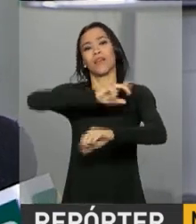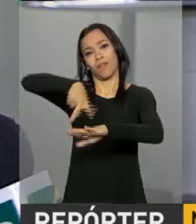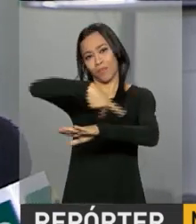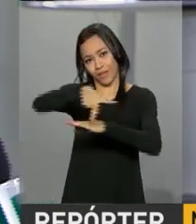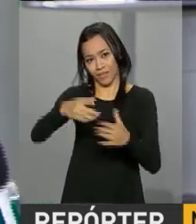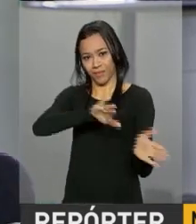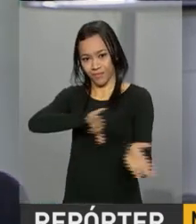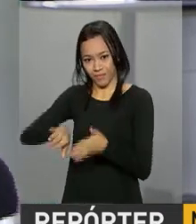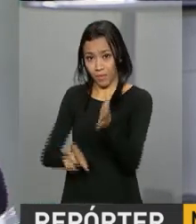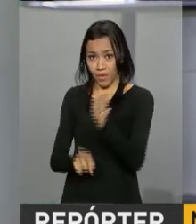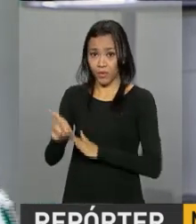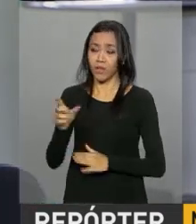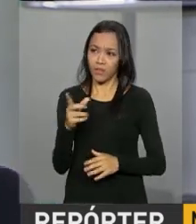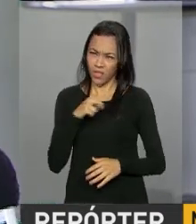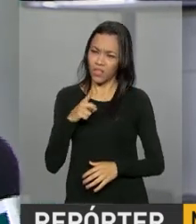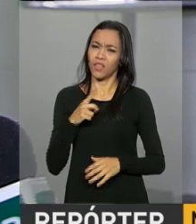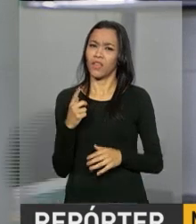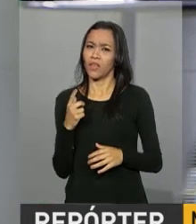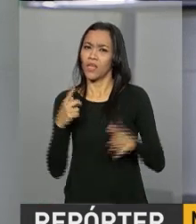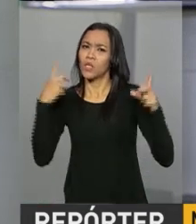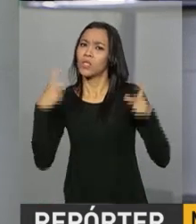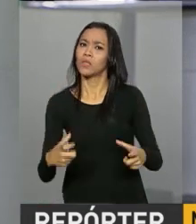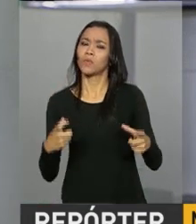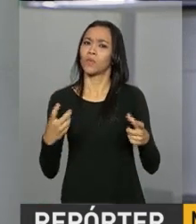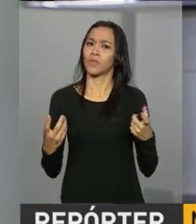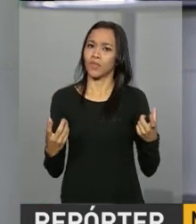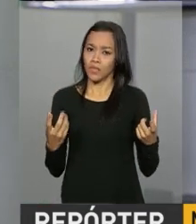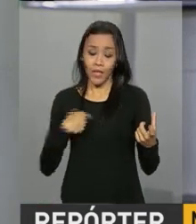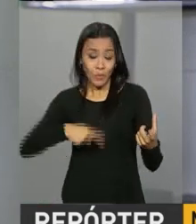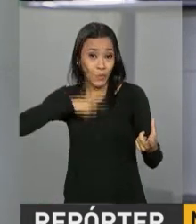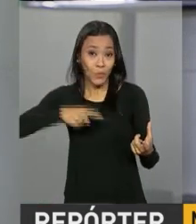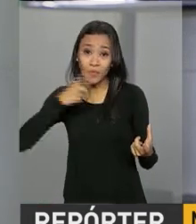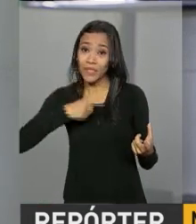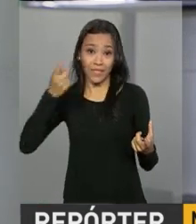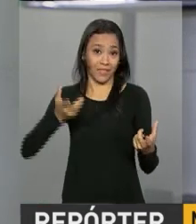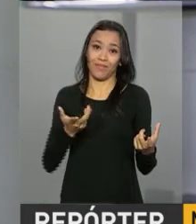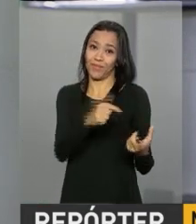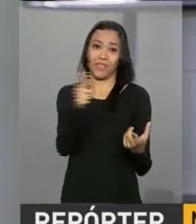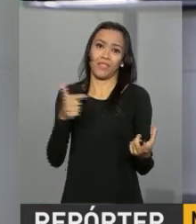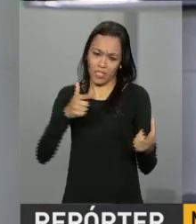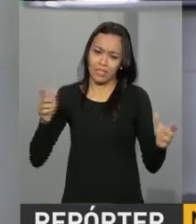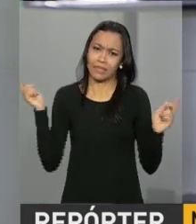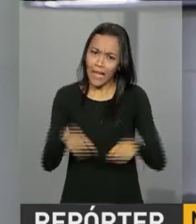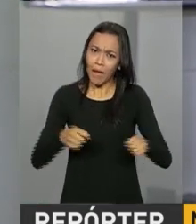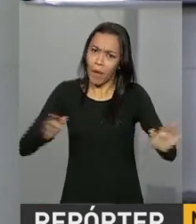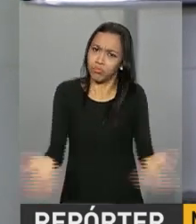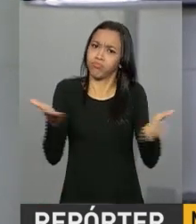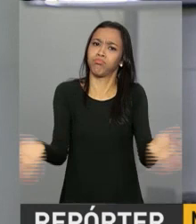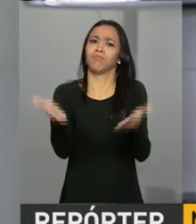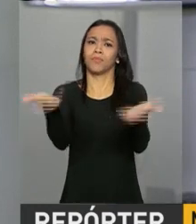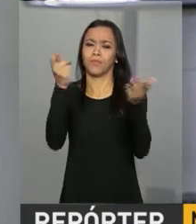espaço para investir para produzir mais eu não tenho a menor dúvida disso né eu não tenho a menor dúvida disso e mais nós